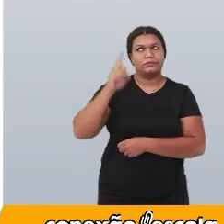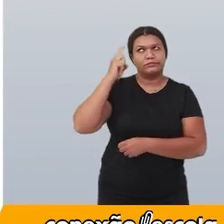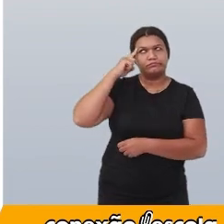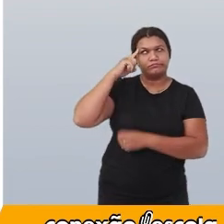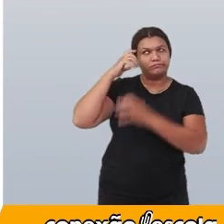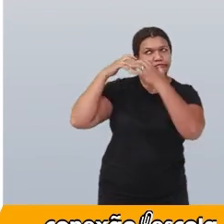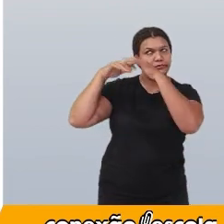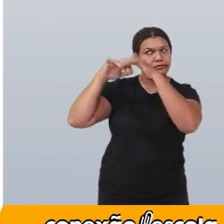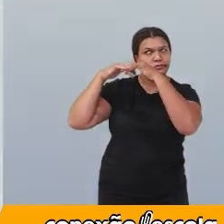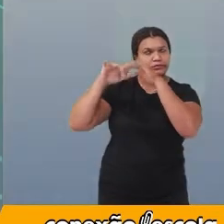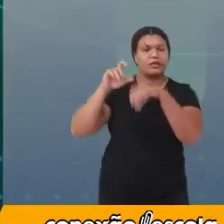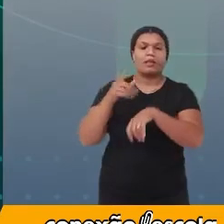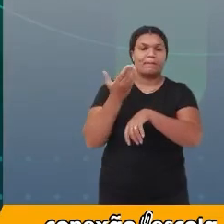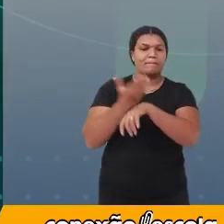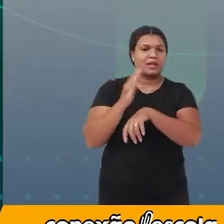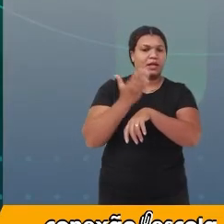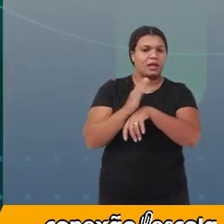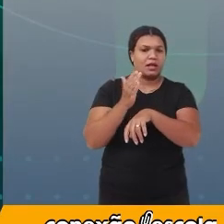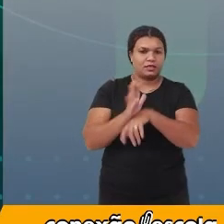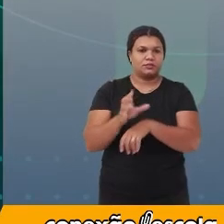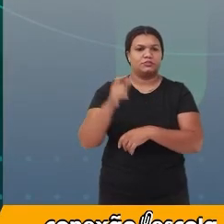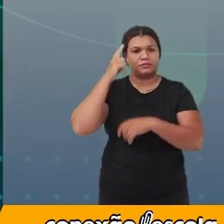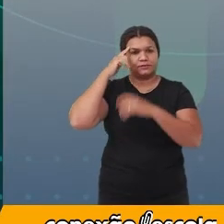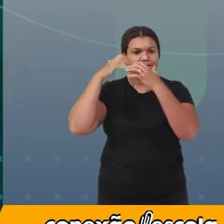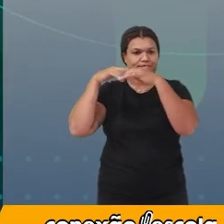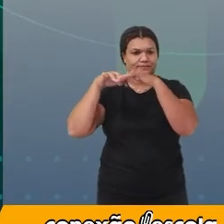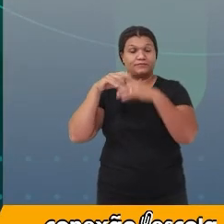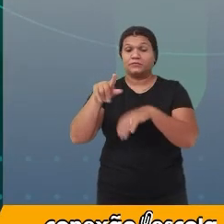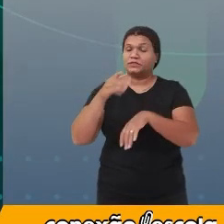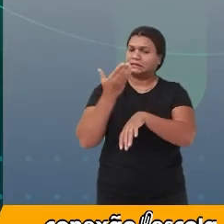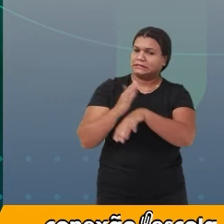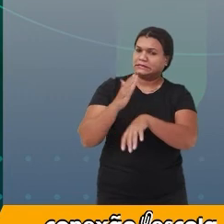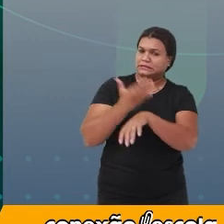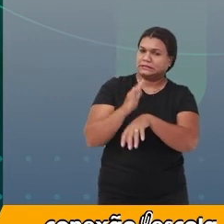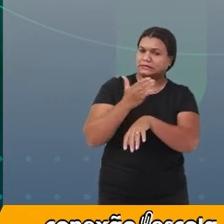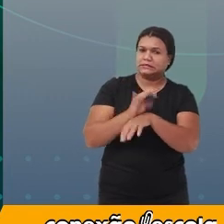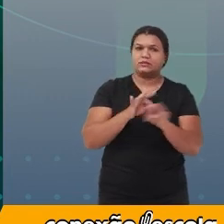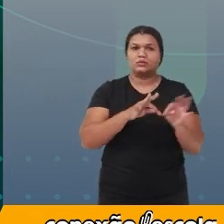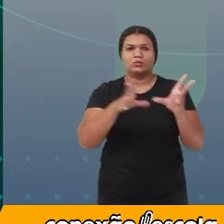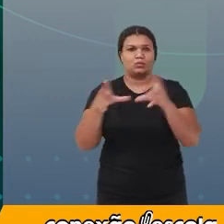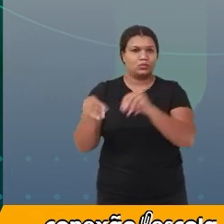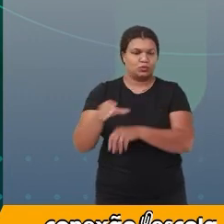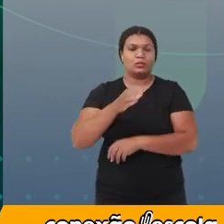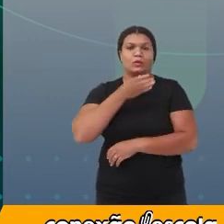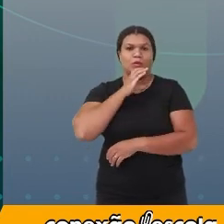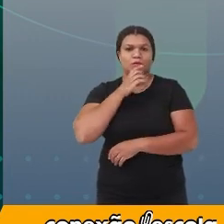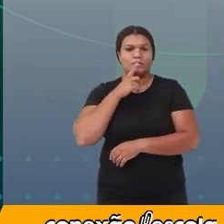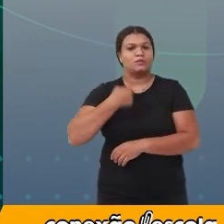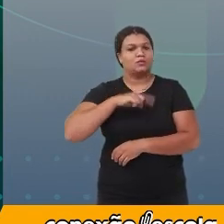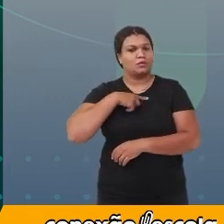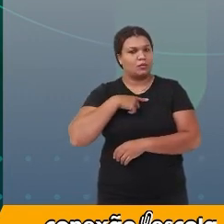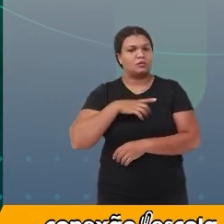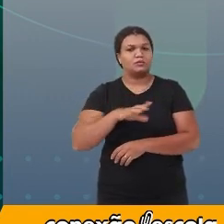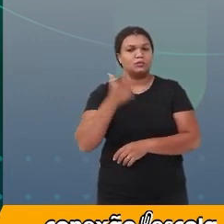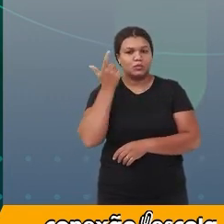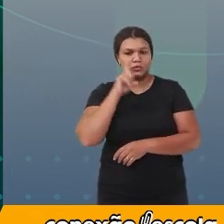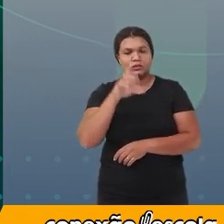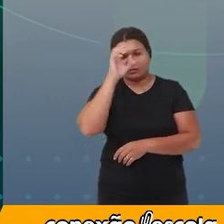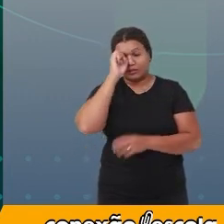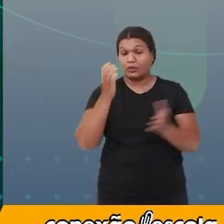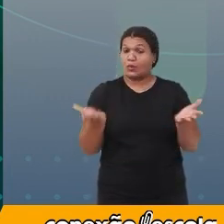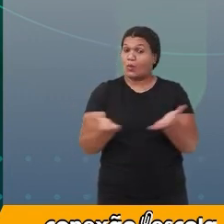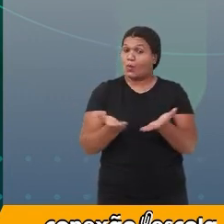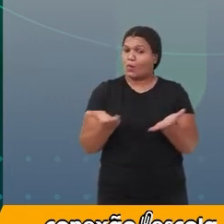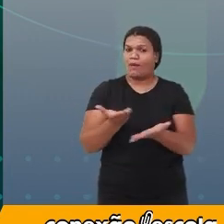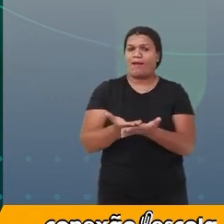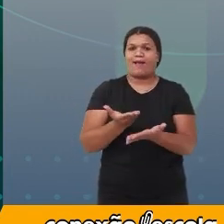mentalmente. Exercite o seu cérebro. Teste todos os conhecimentos que nós adquirimos na nossa